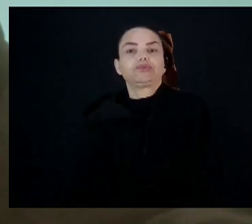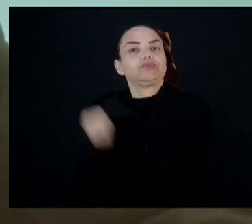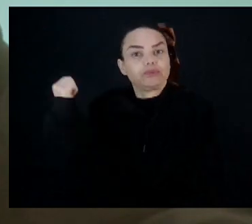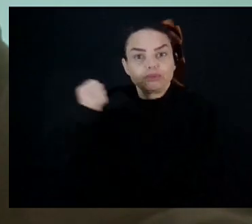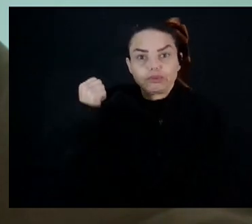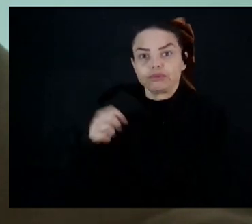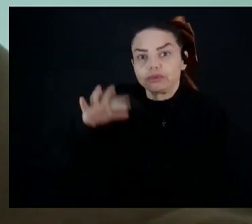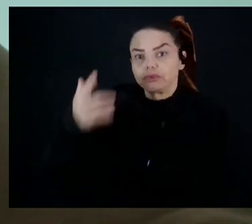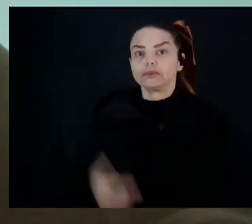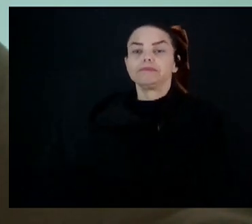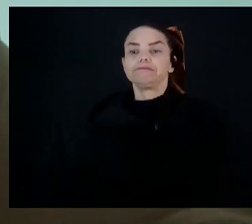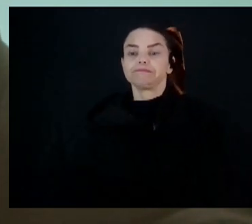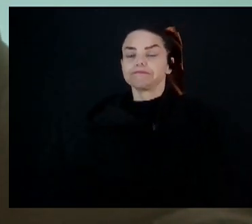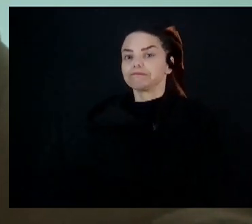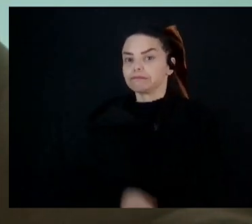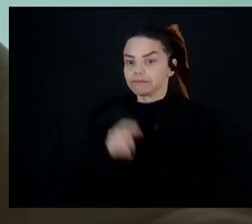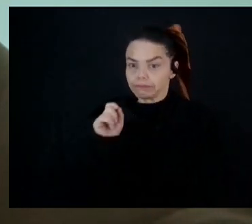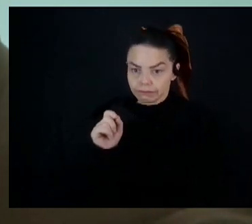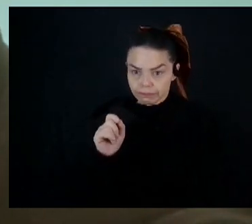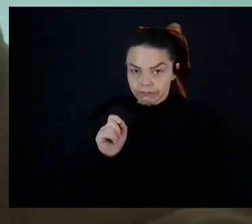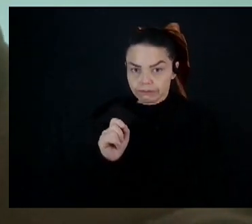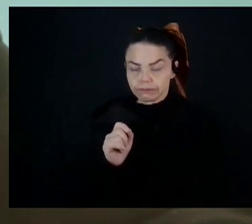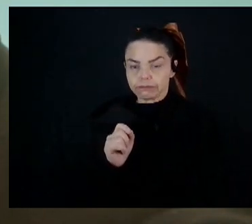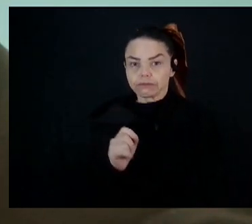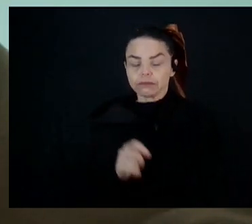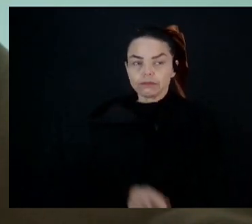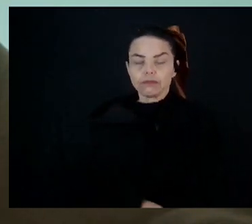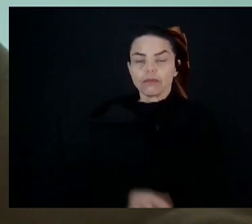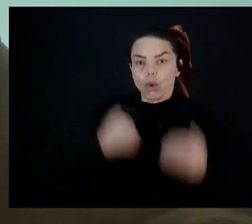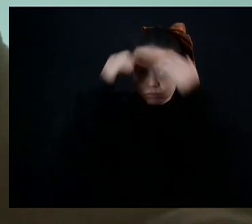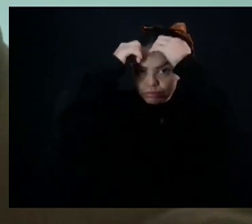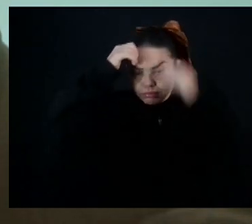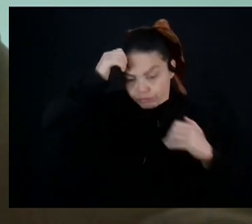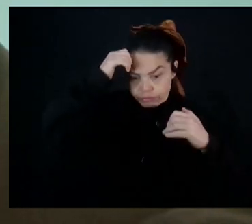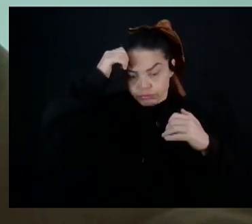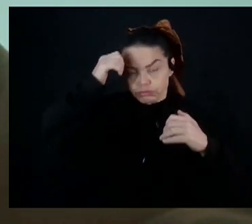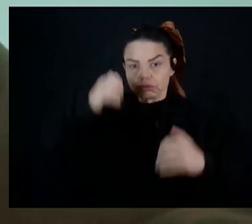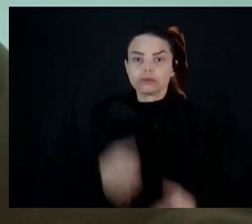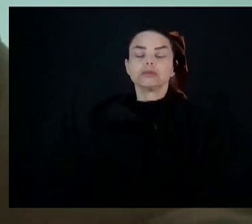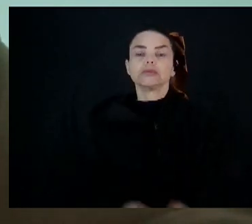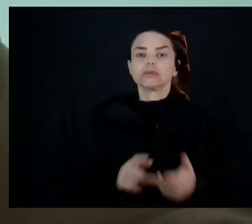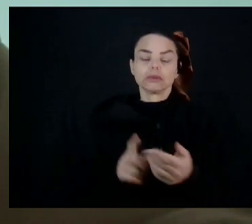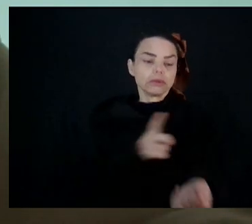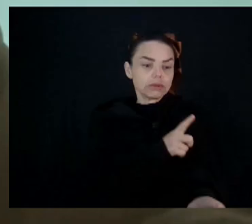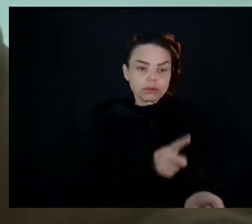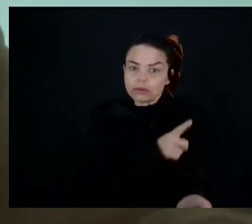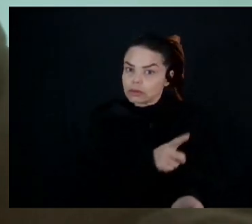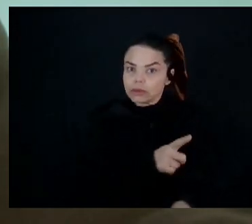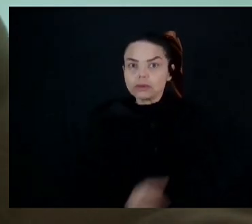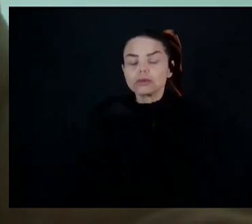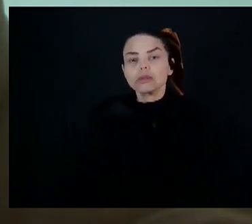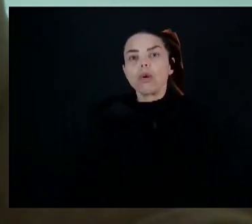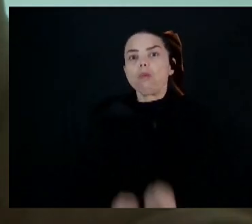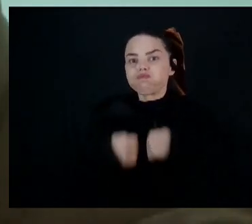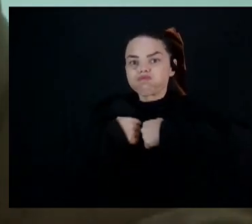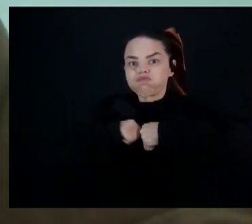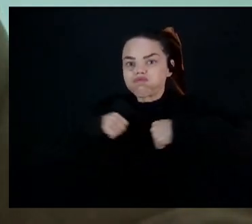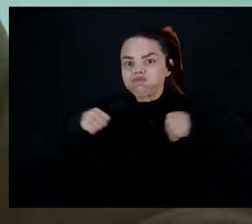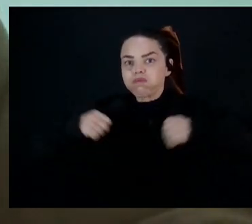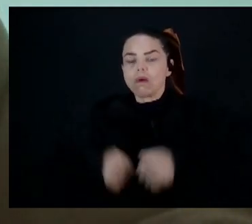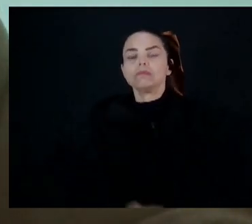Um infarto, um derrame, um AVC, você ficar diabético, ter um aumento de peso. Então, essa coisa